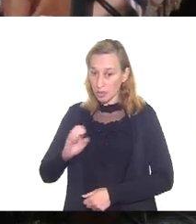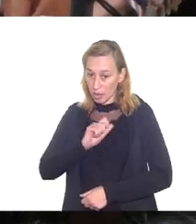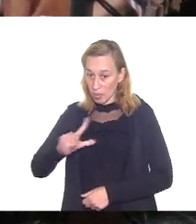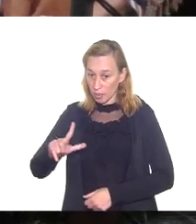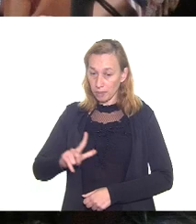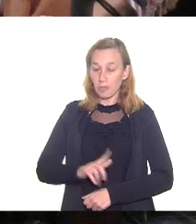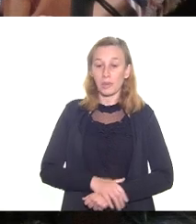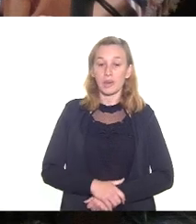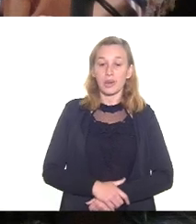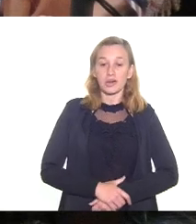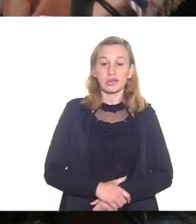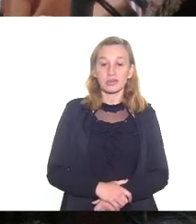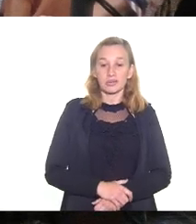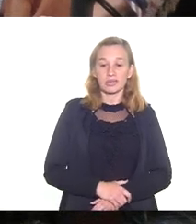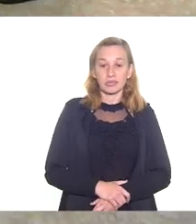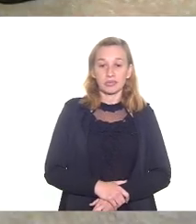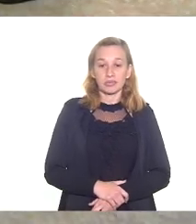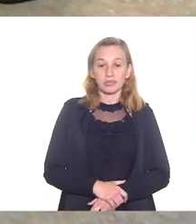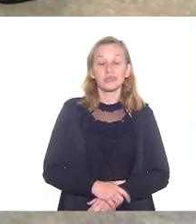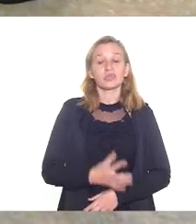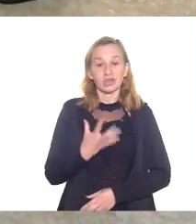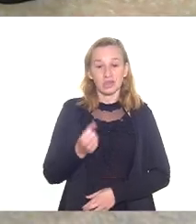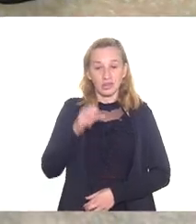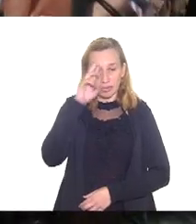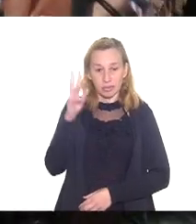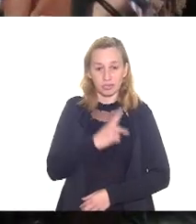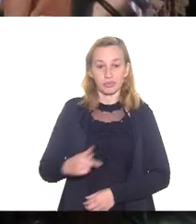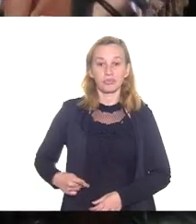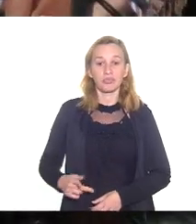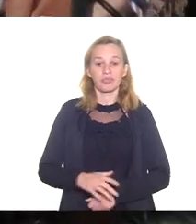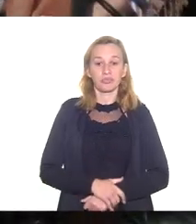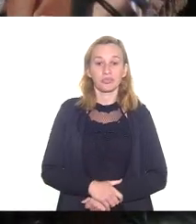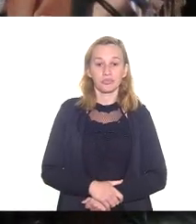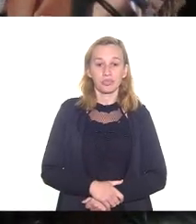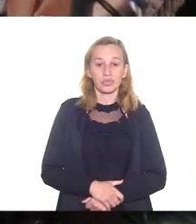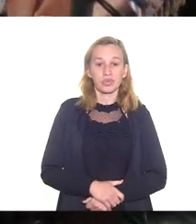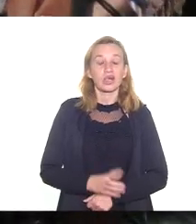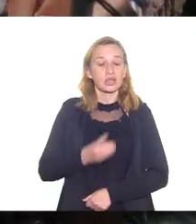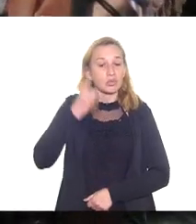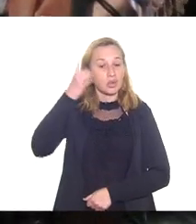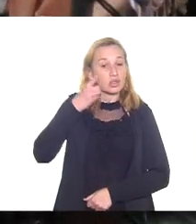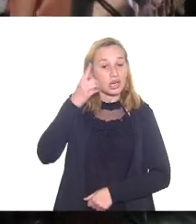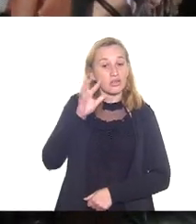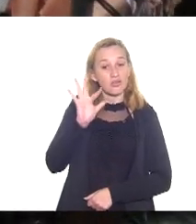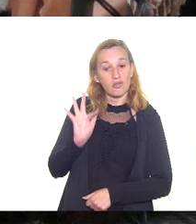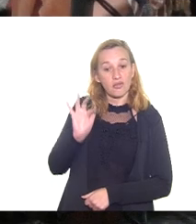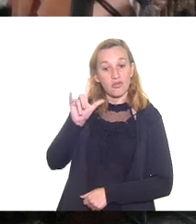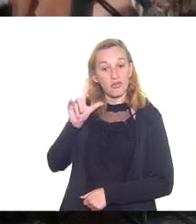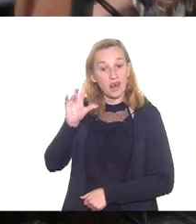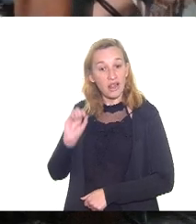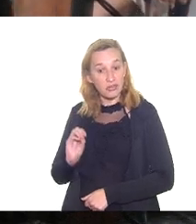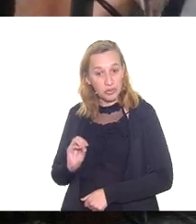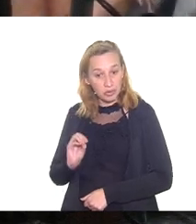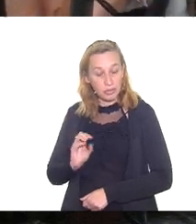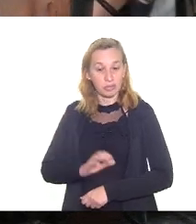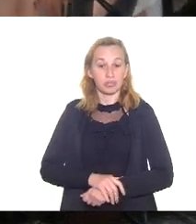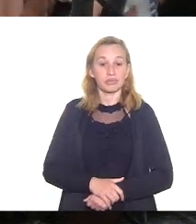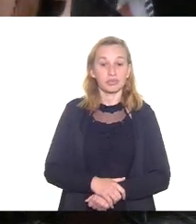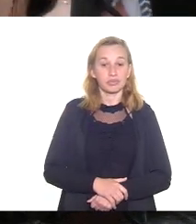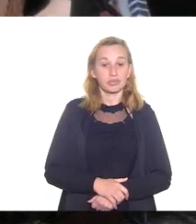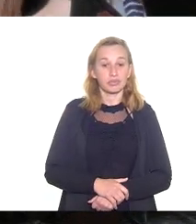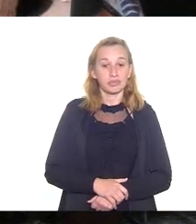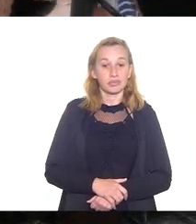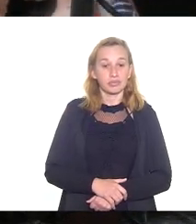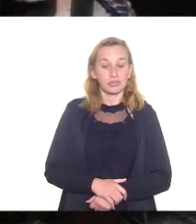Paubel. Favorável, presidente. Deputado Flávio Serafini.